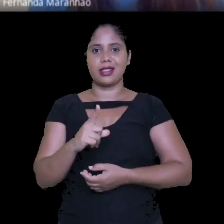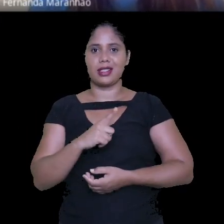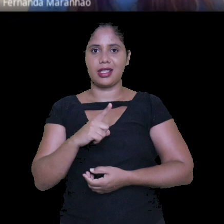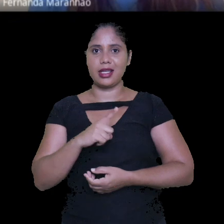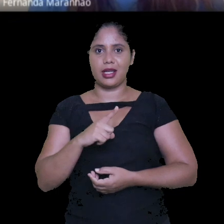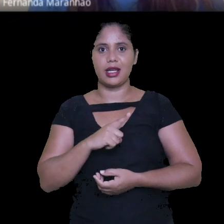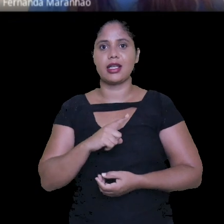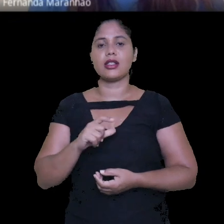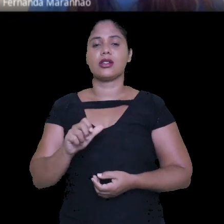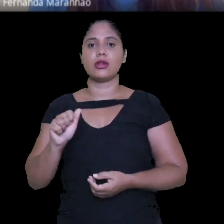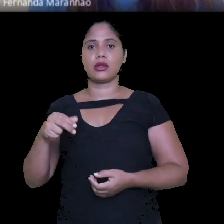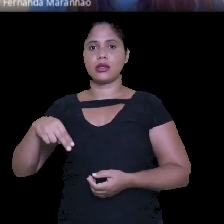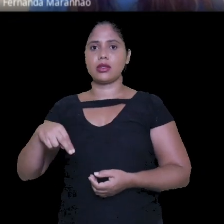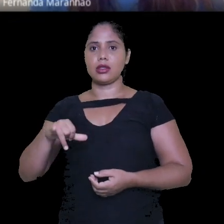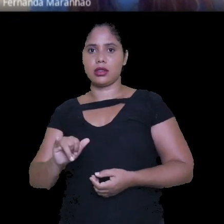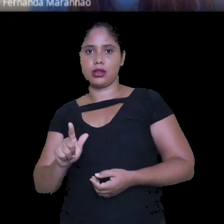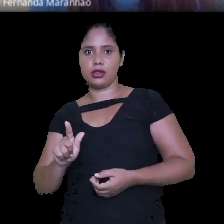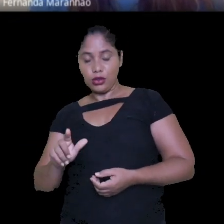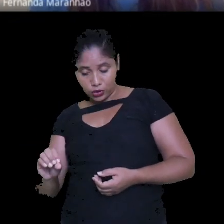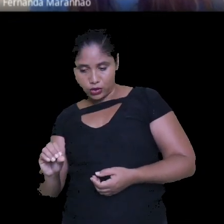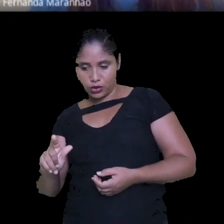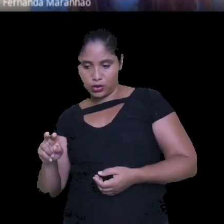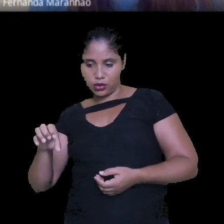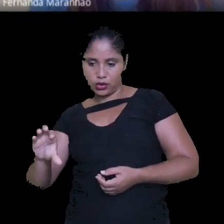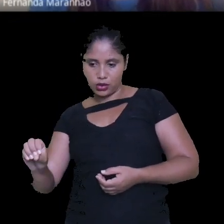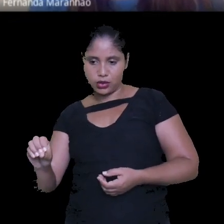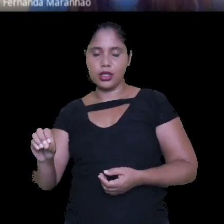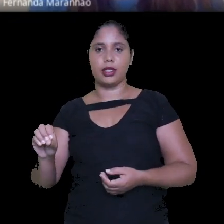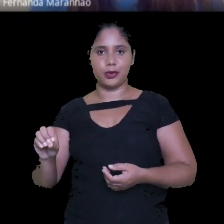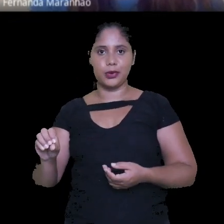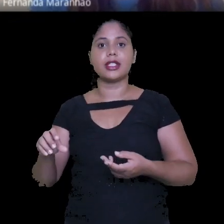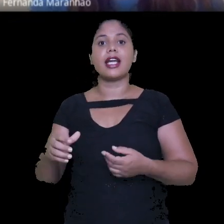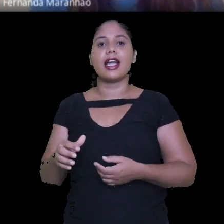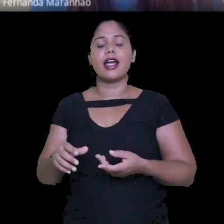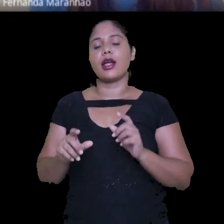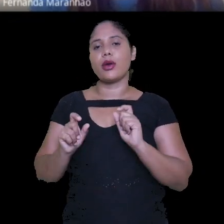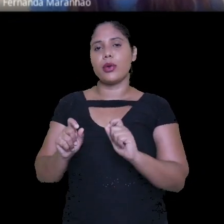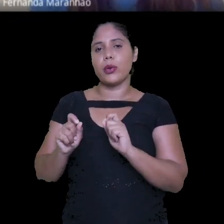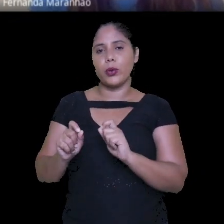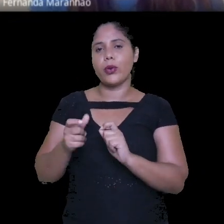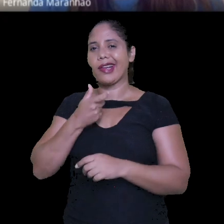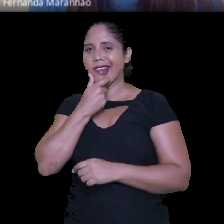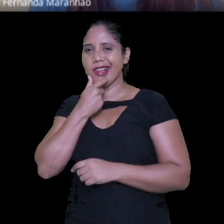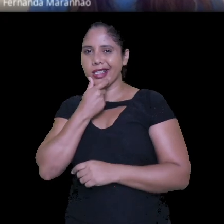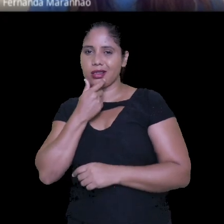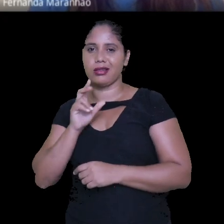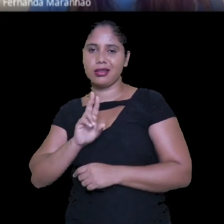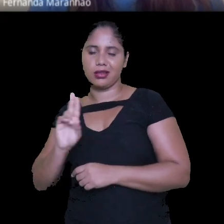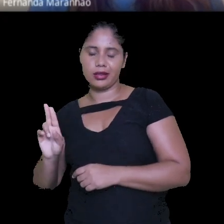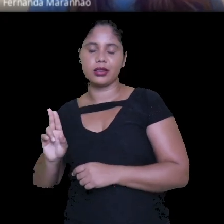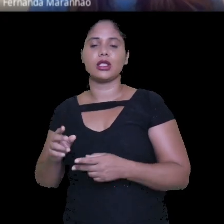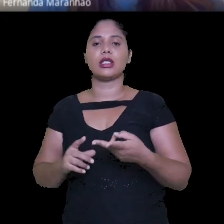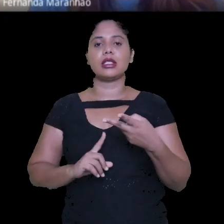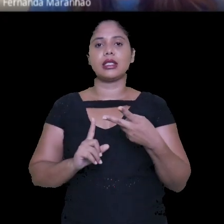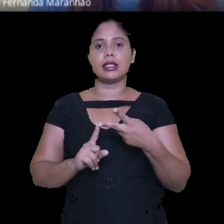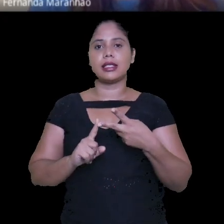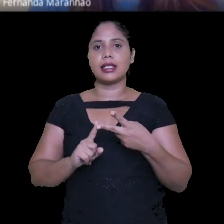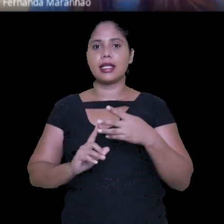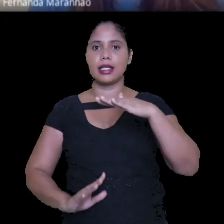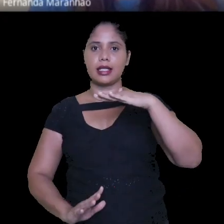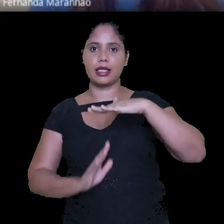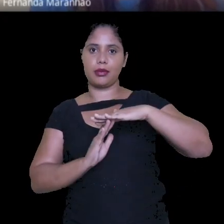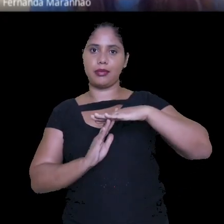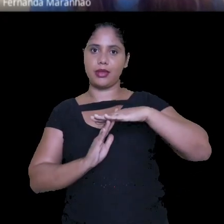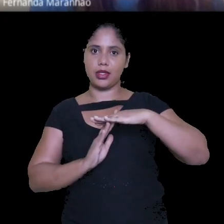de forma que há uma retroalimentação negativa para o crescimento da própria placenta, que já não está se implantando